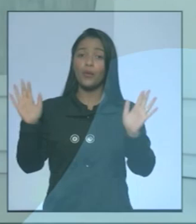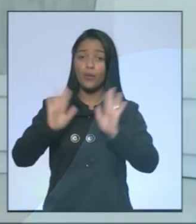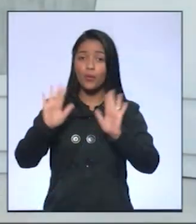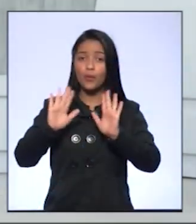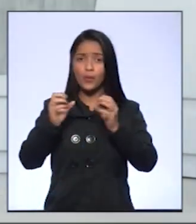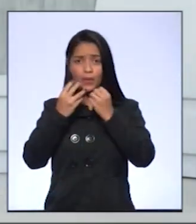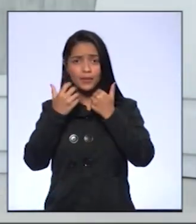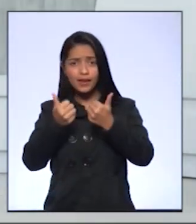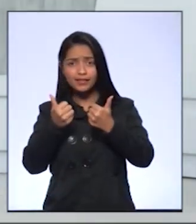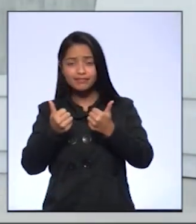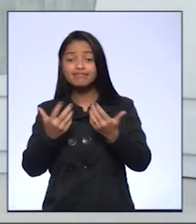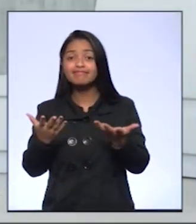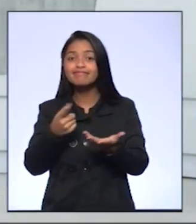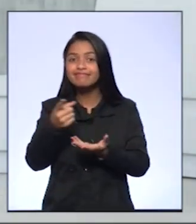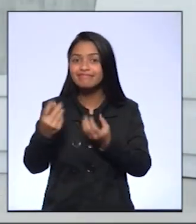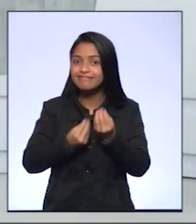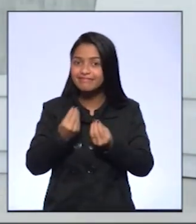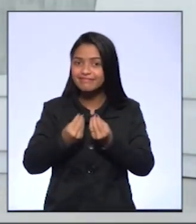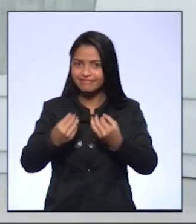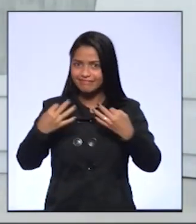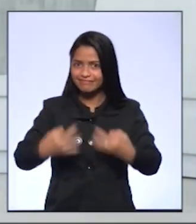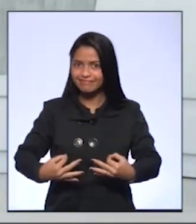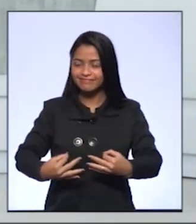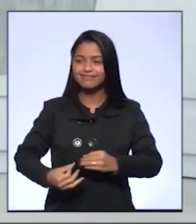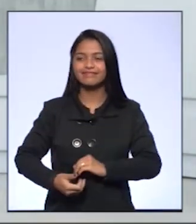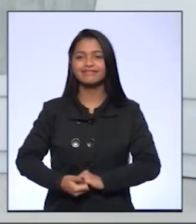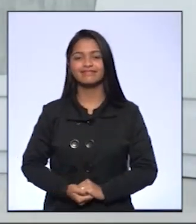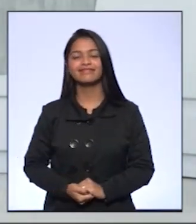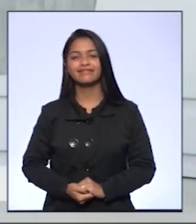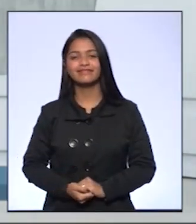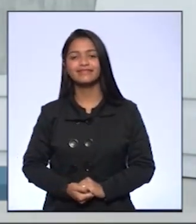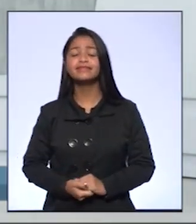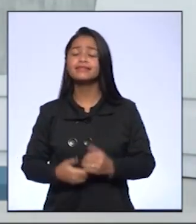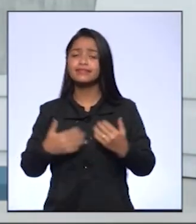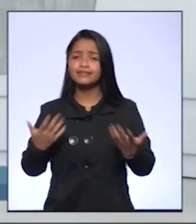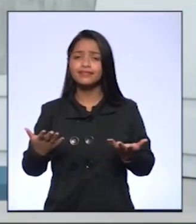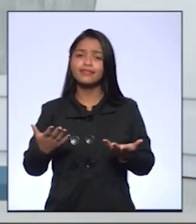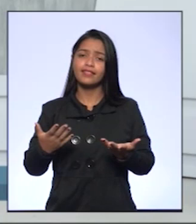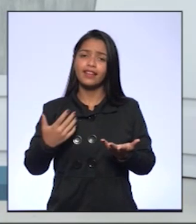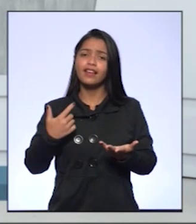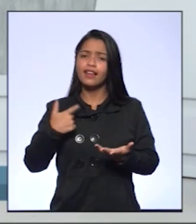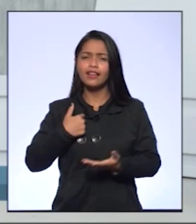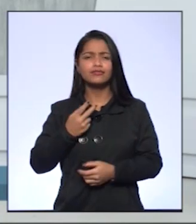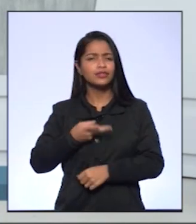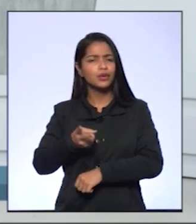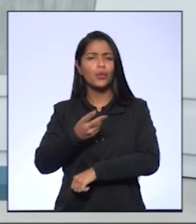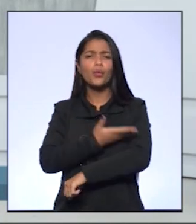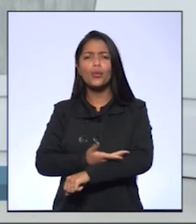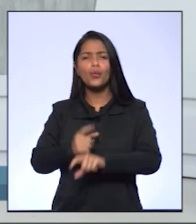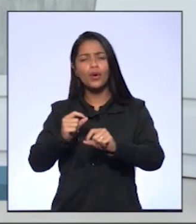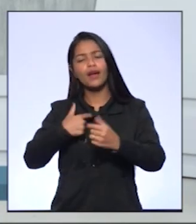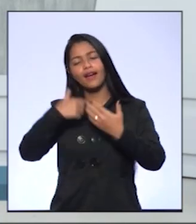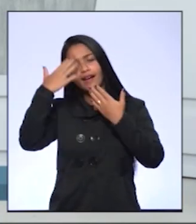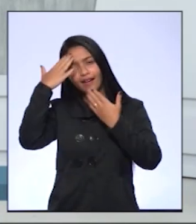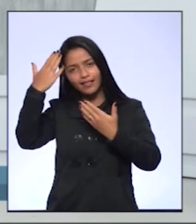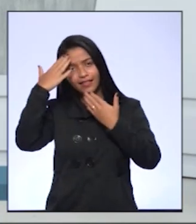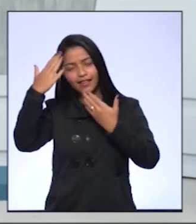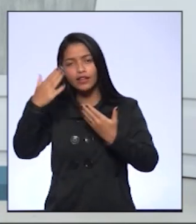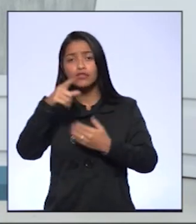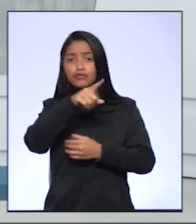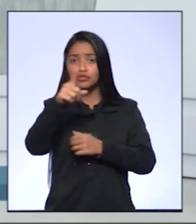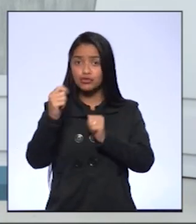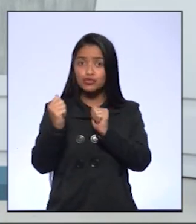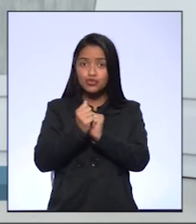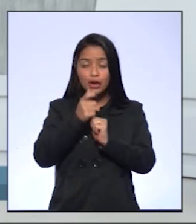Como é que vai? Como é que você tá? Tudo certo? De novo, né, eu sempre agradeço e sempre falo que é um prazer quando você está aqui comigo, porque a gente tem